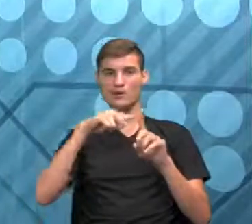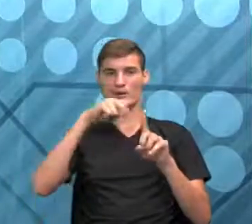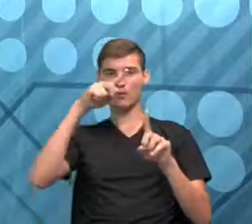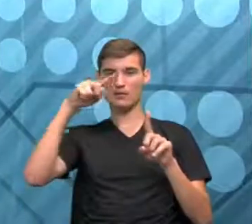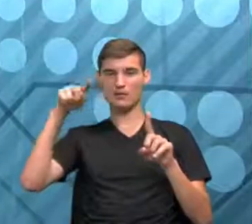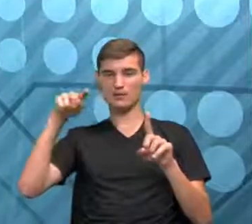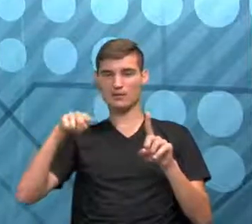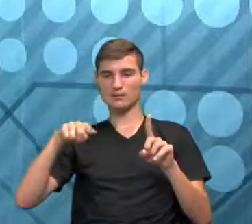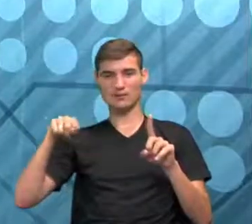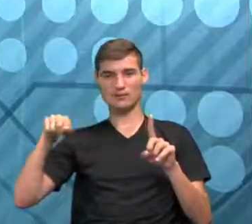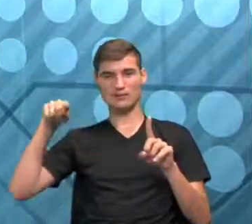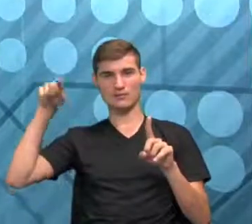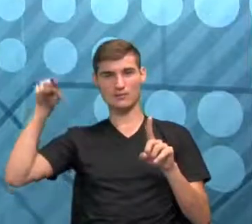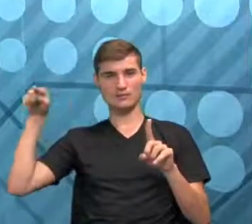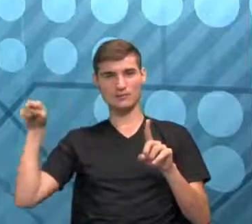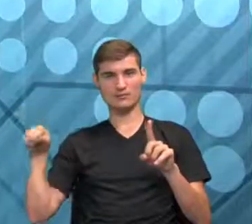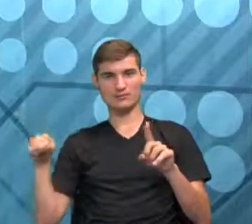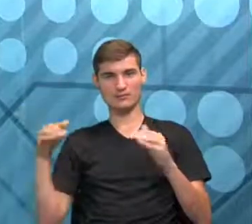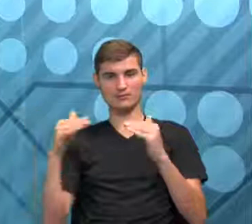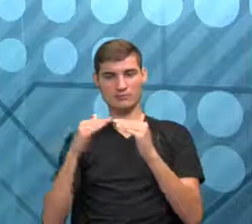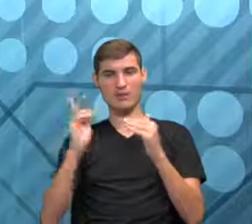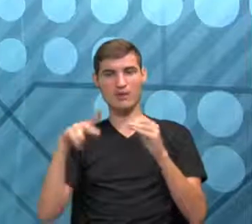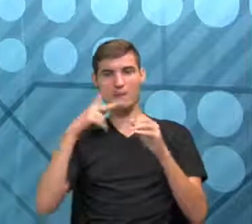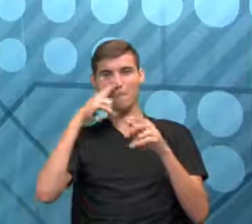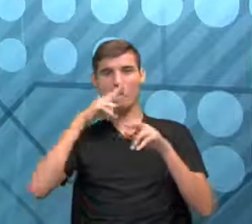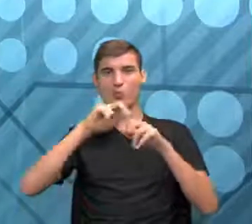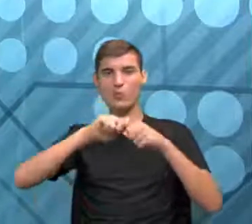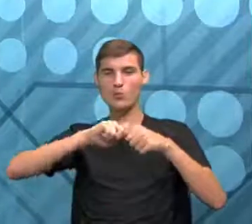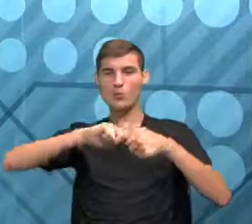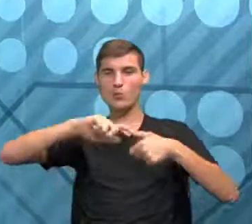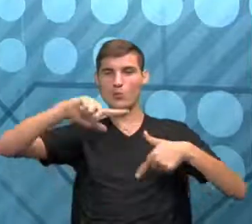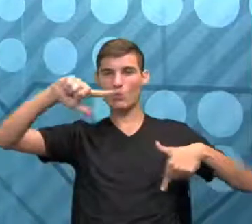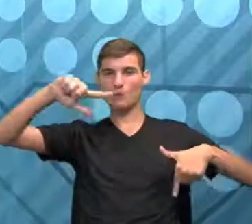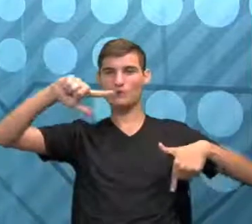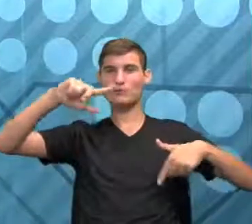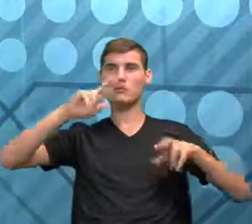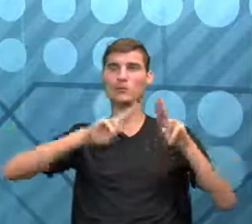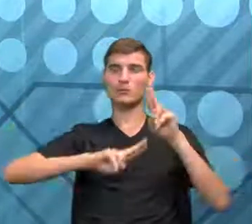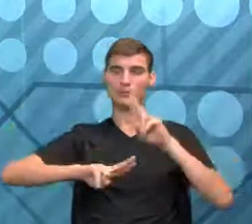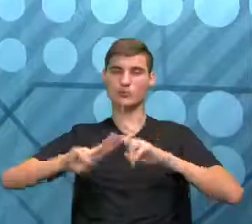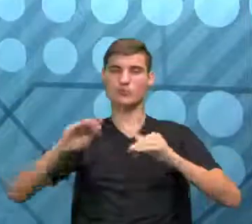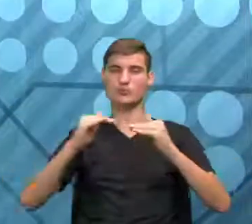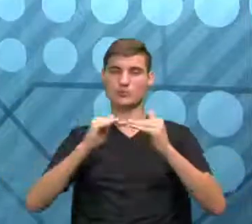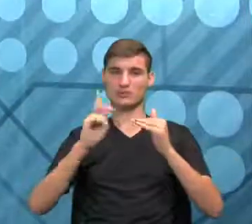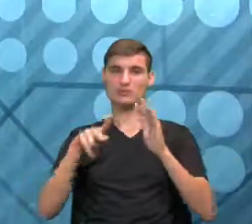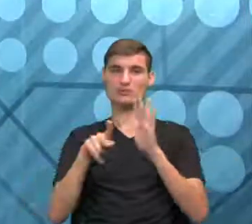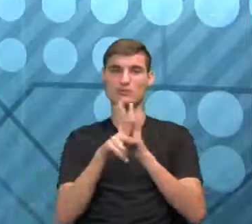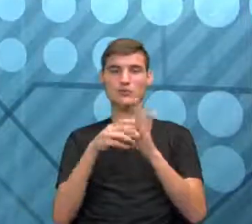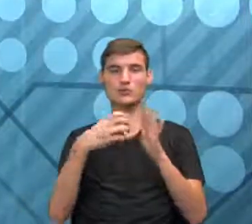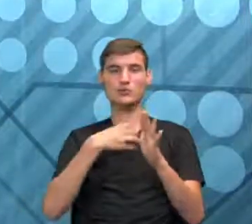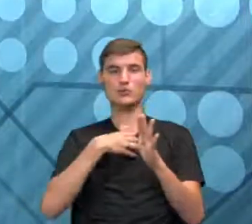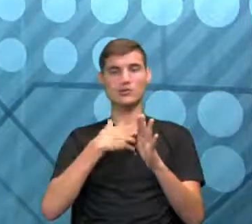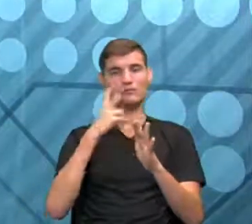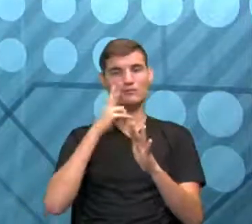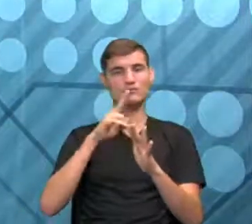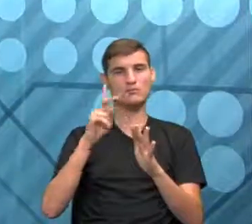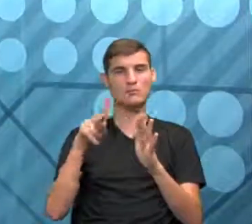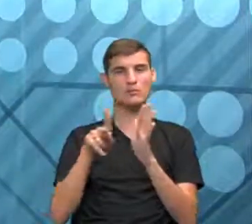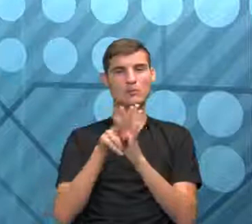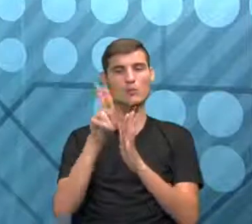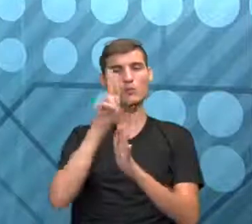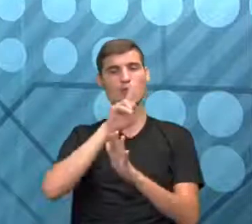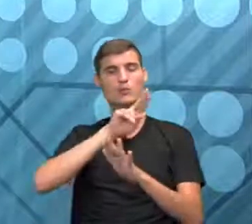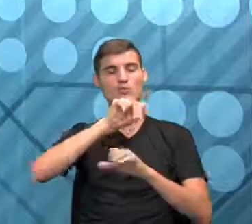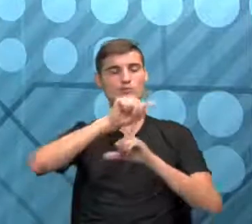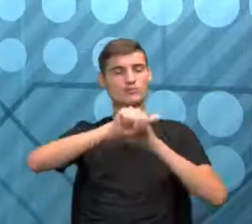ondas quadradas com um período fixo, com um Dutch Cycle fixo sendo transmitido. Isso como portadora. E aí eu faço o que então? Eu modifico